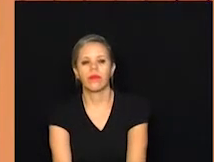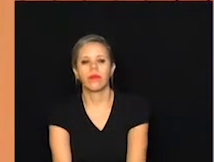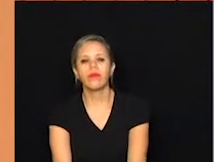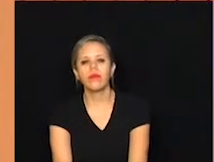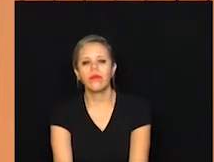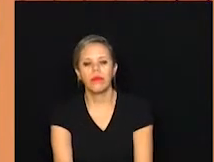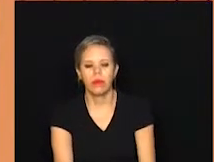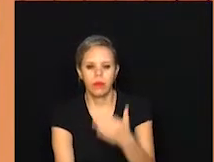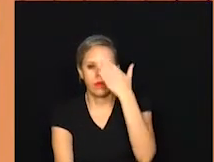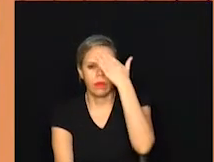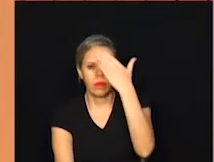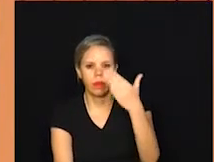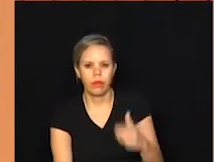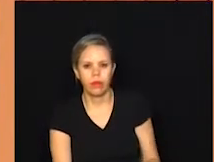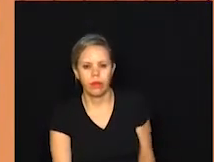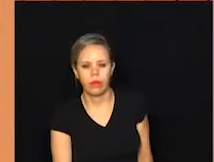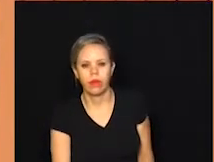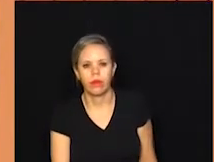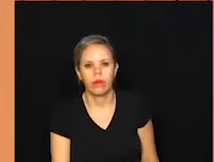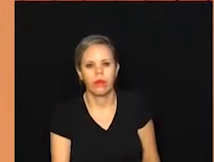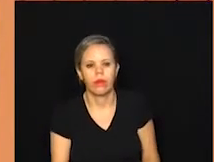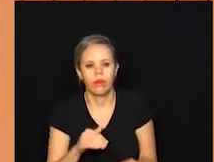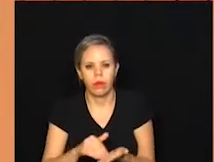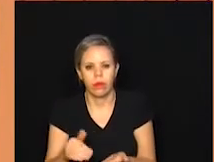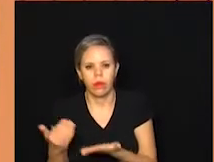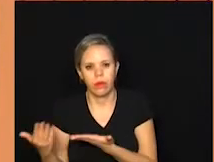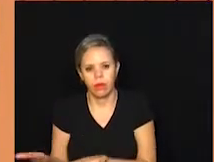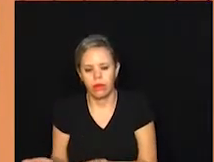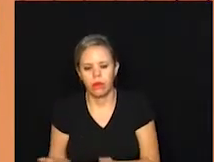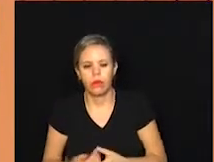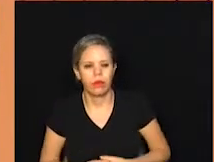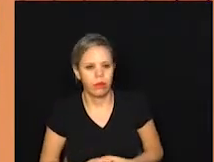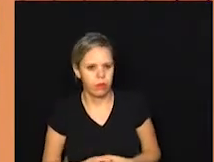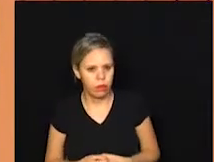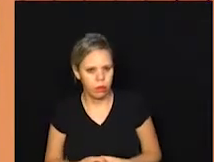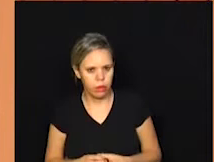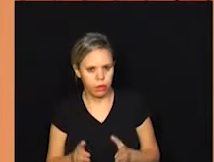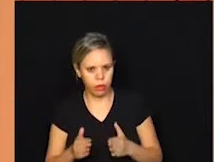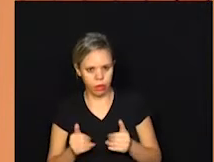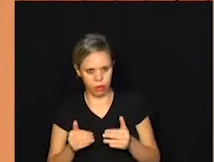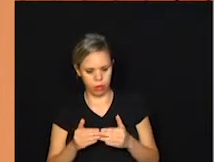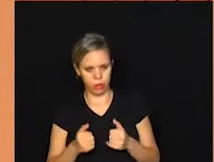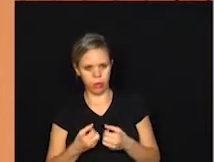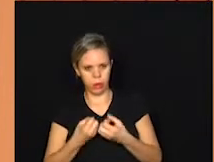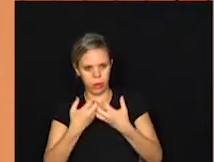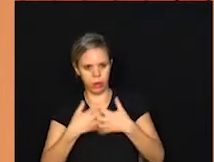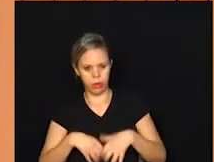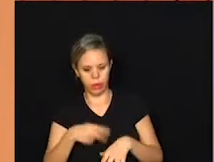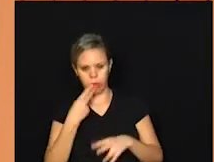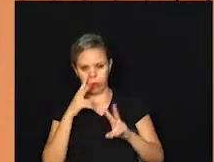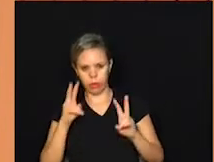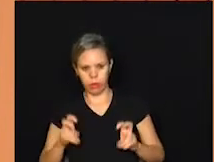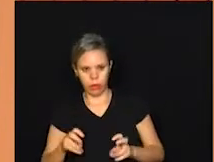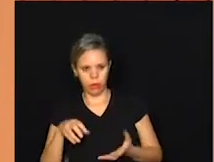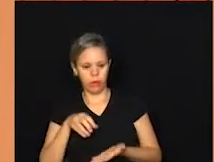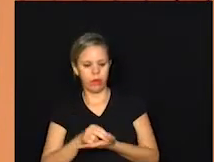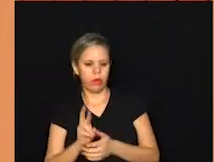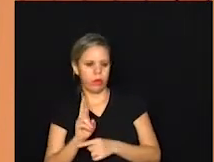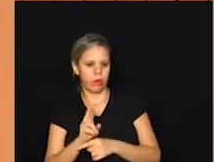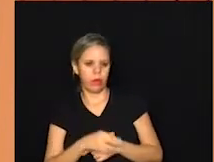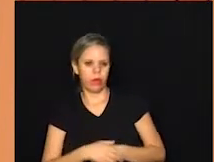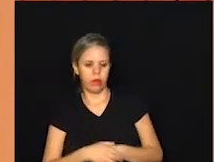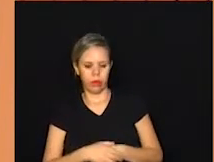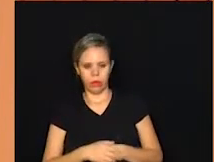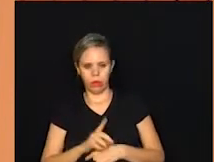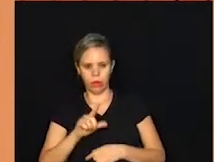Muitíssimo obrigada, Tagino. A secretária está aqui ela pediu, né, para comentar um pouquinho sobre o centro de referência.